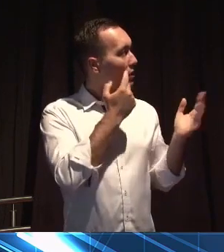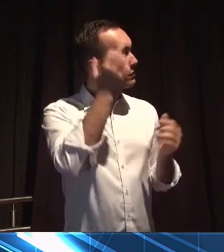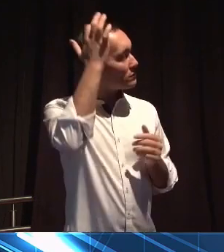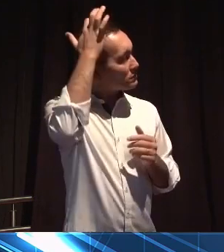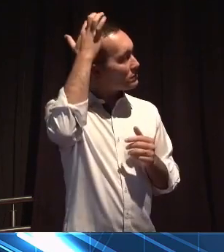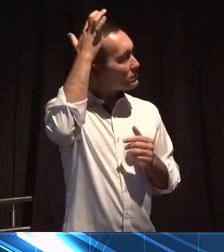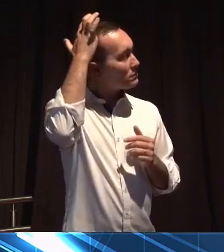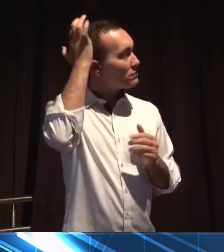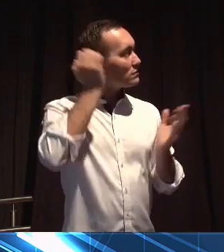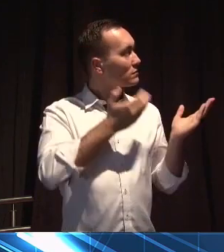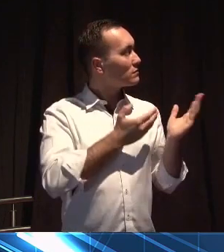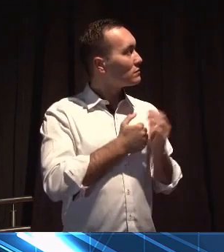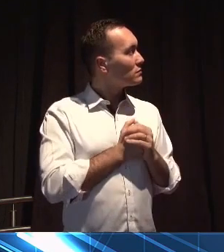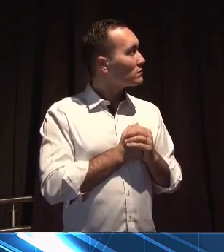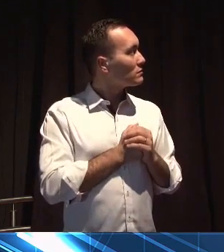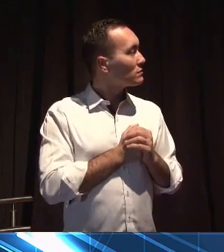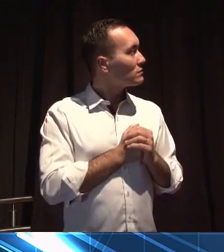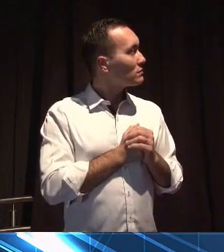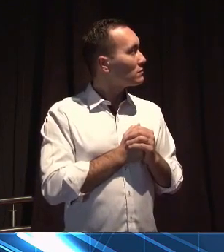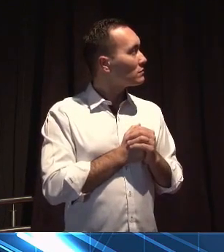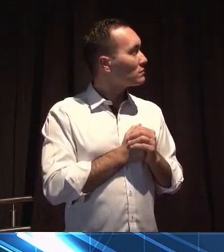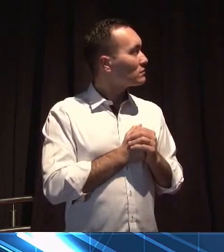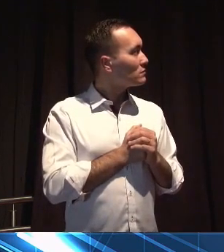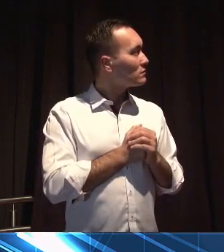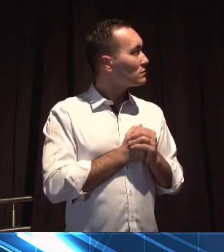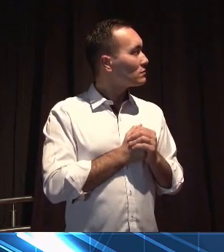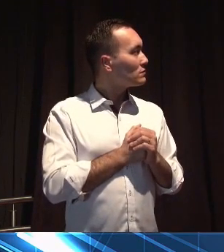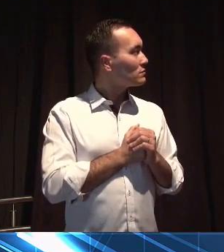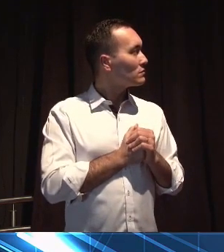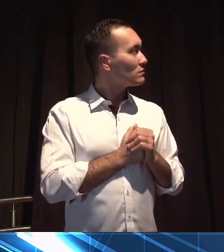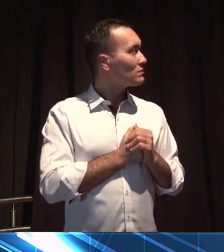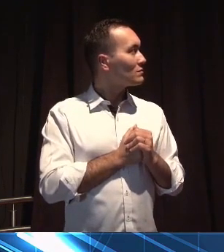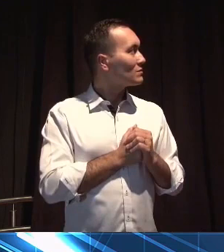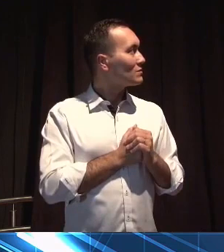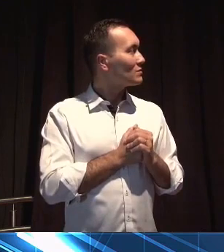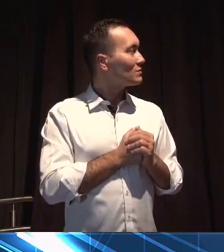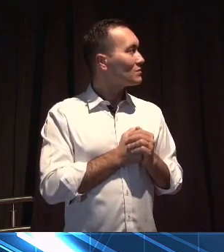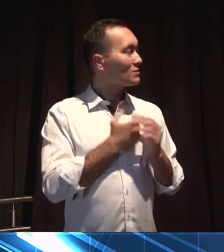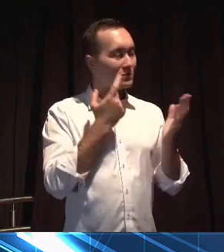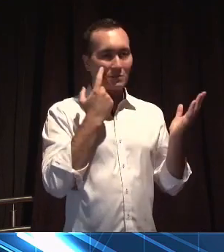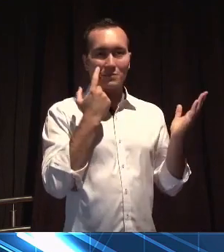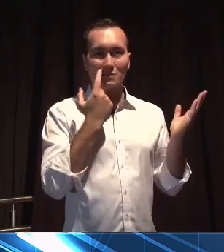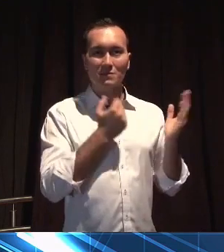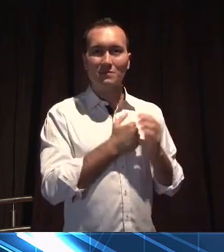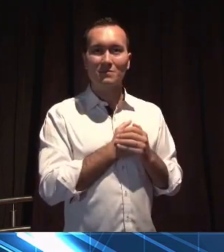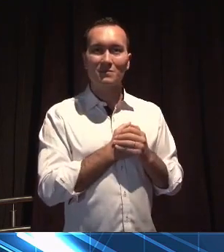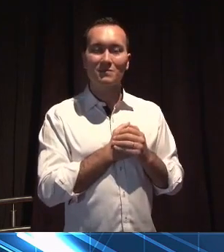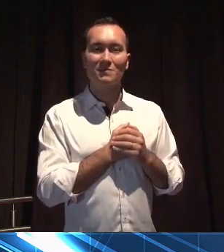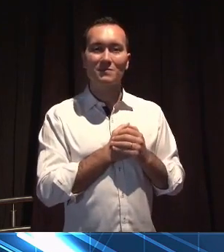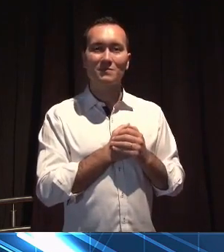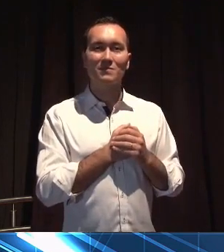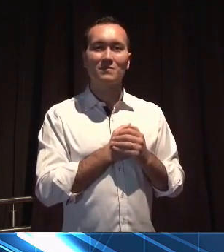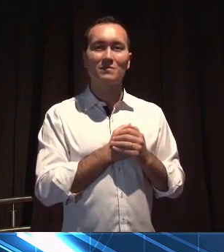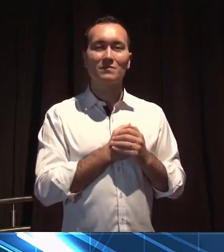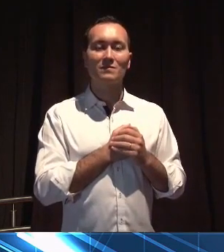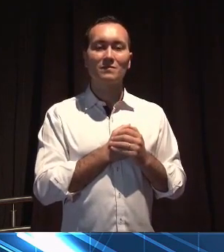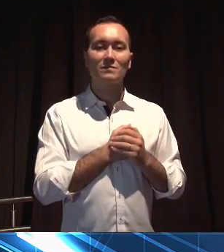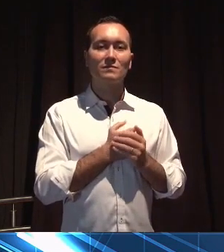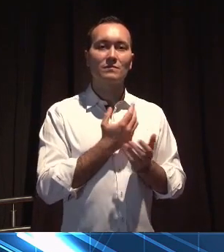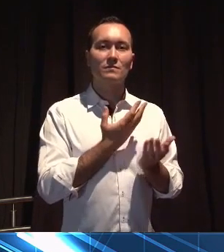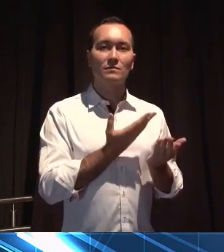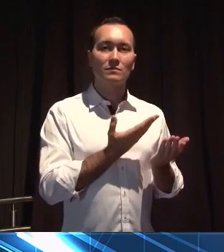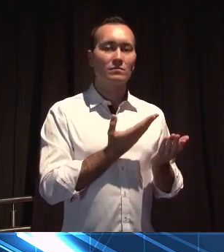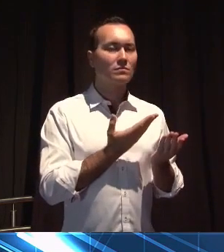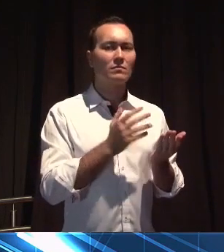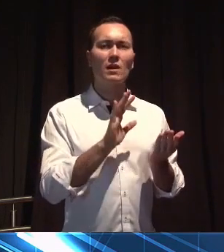é o James web Space né Tá vendo as fronteiras do universo isso aqui é arquitetura diagonal agora o nome é arquitetagonal não faz